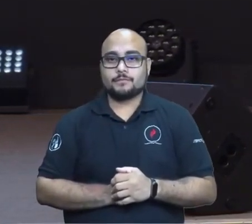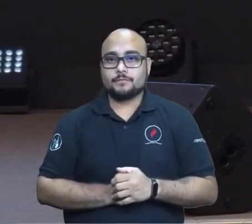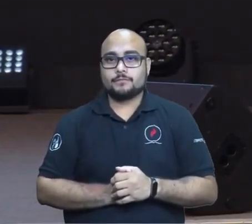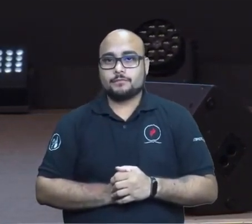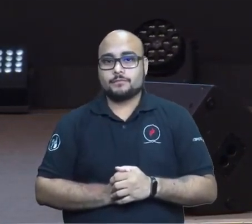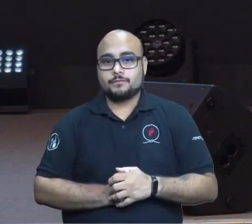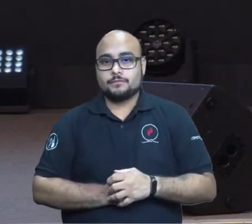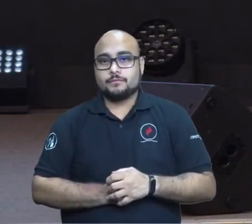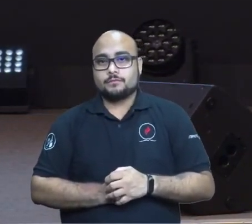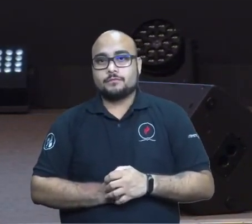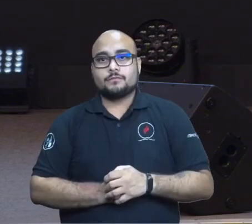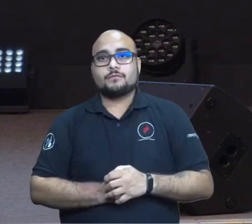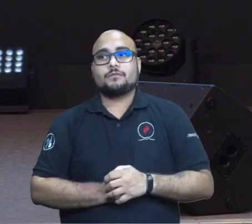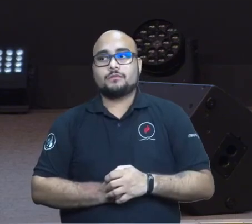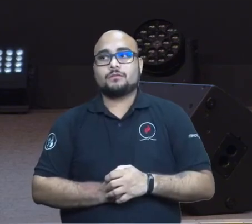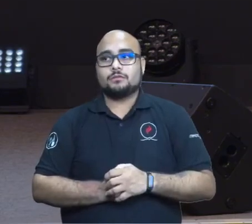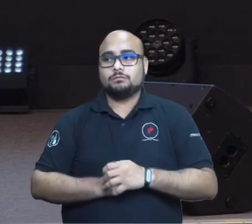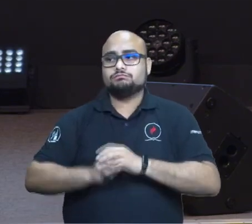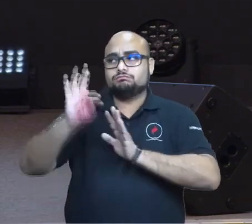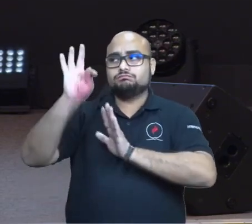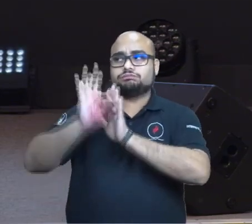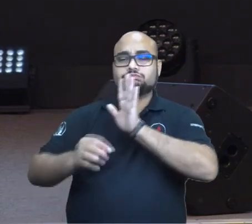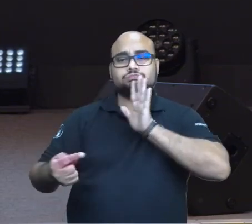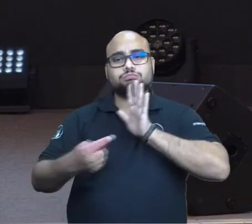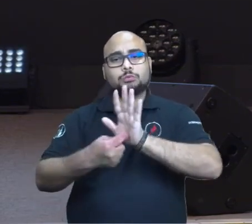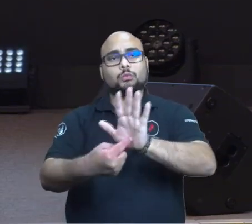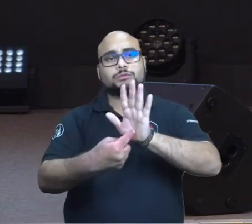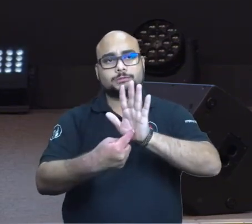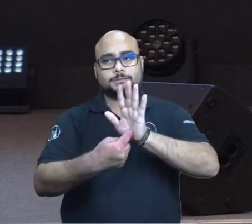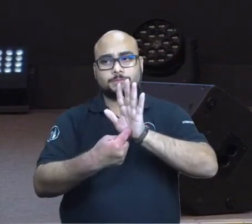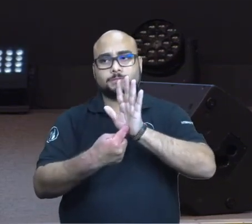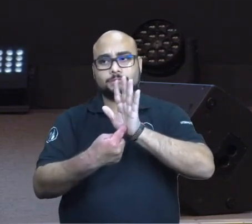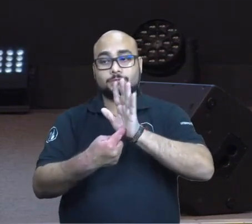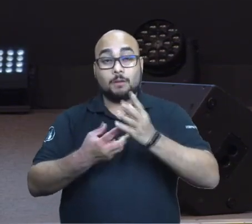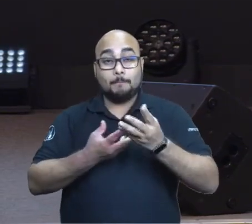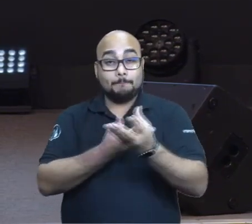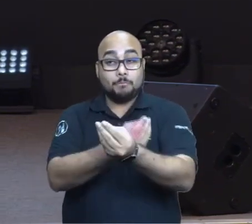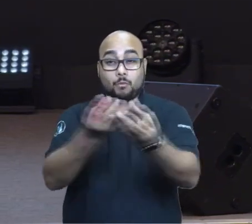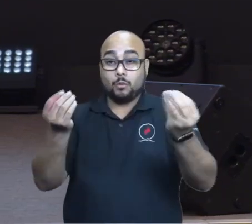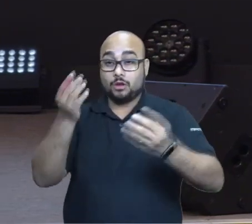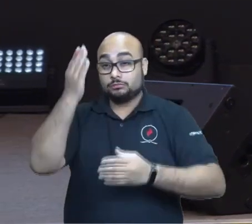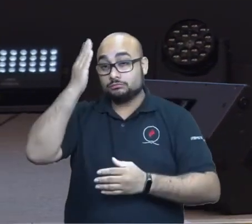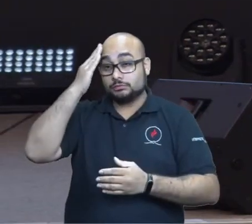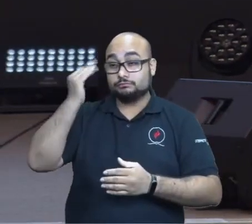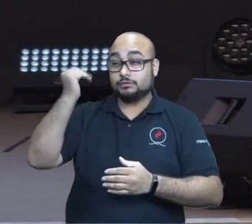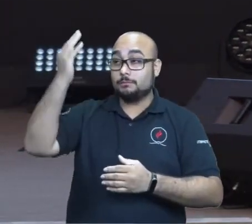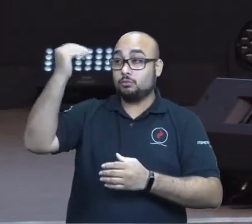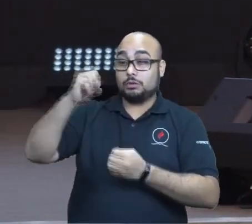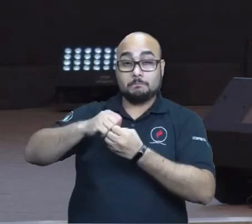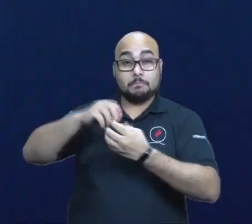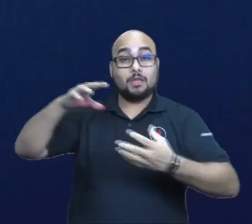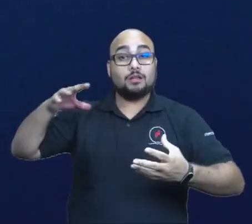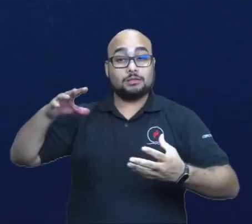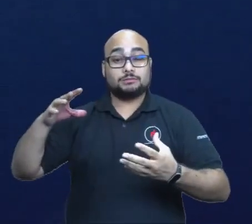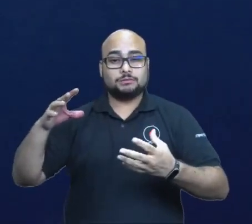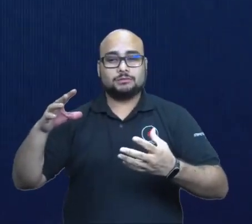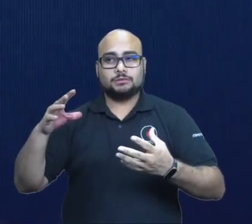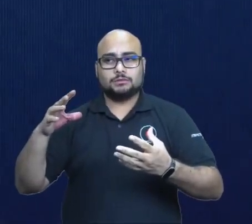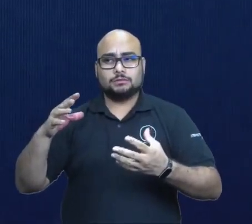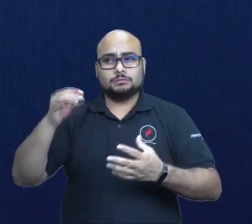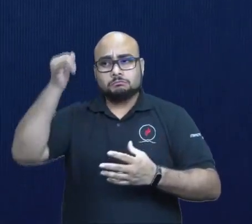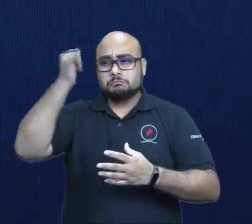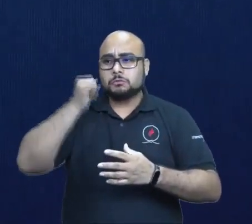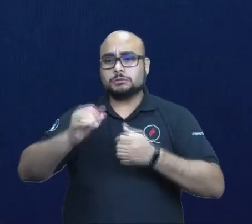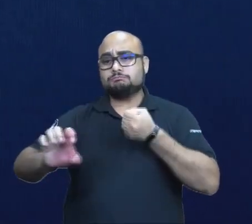Esse é um texto muito que muita gente conhece é um milagre promovido pelo profeta